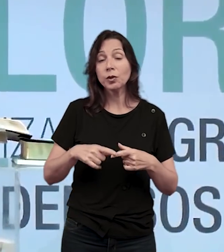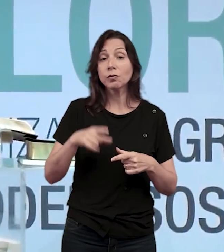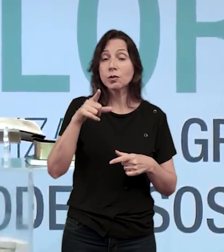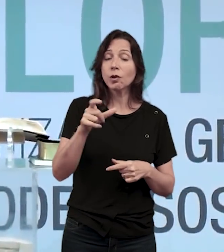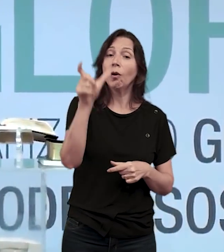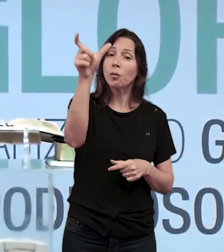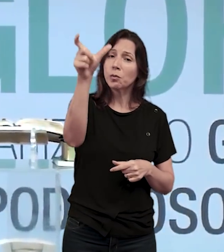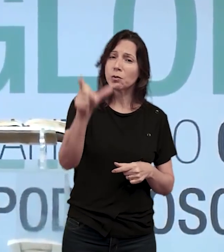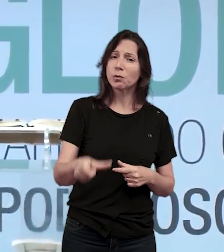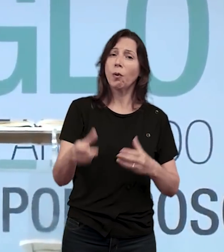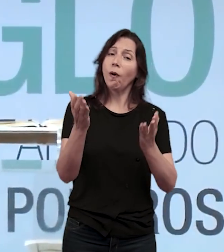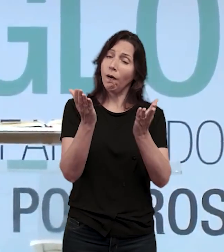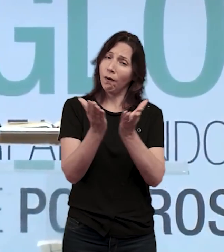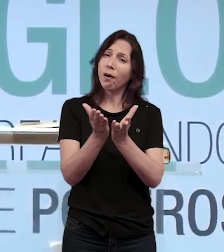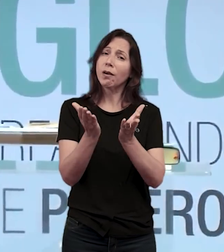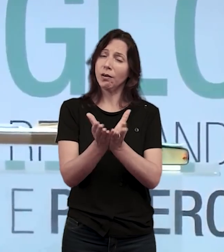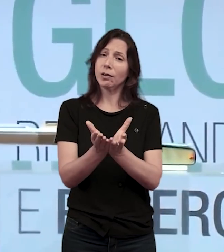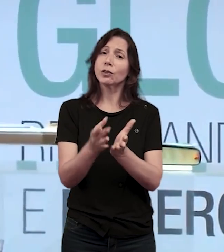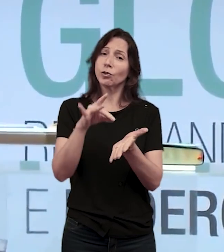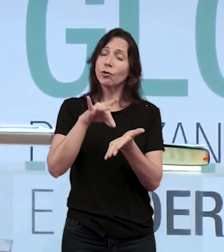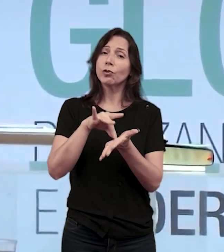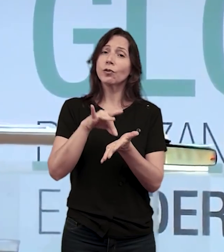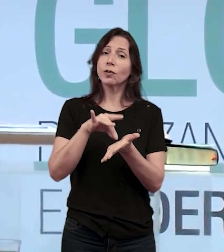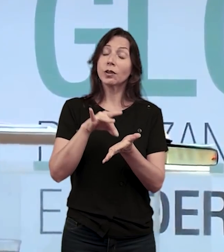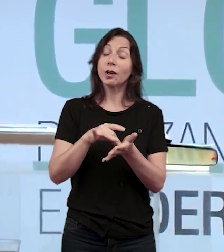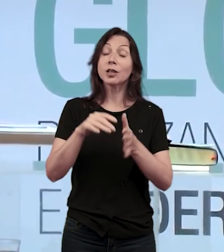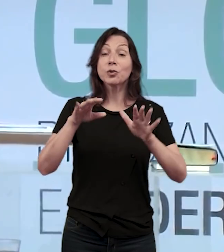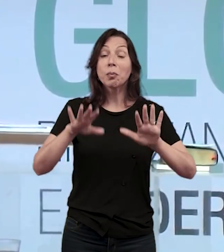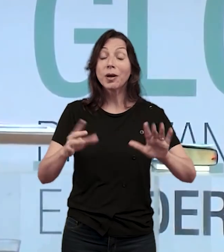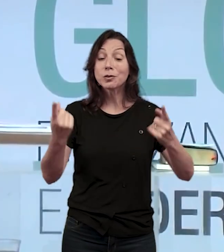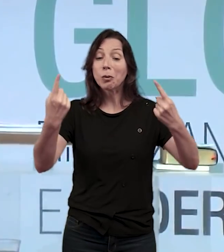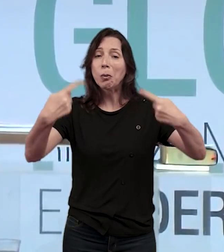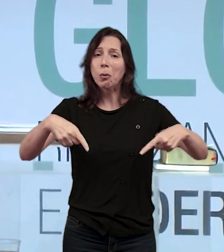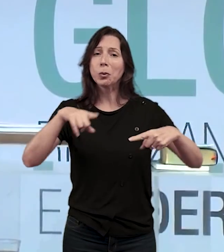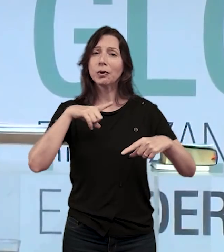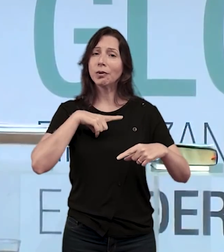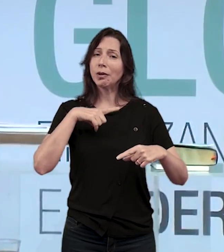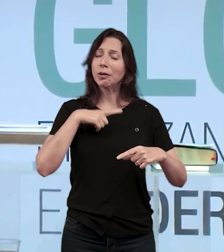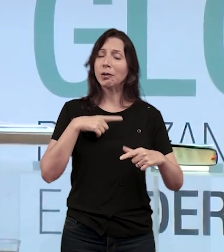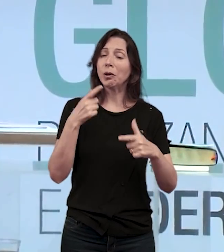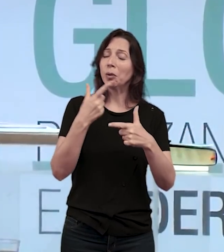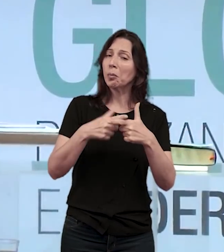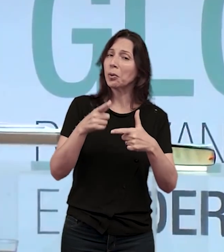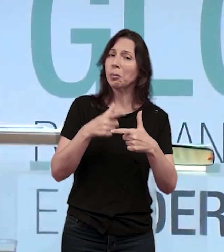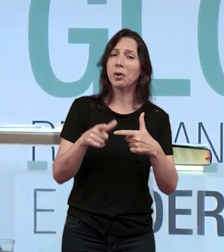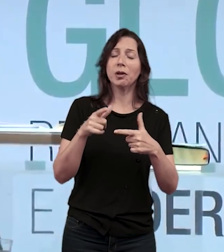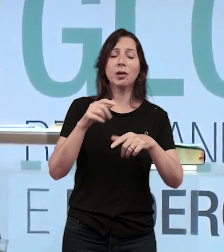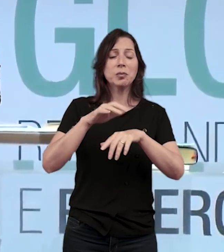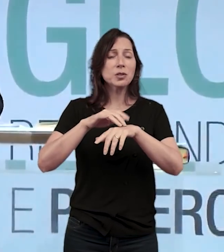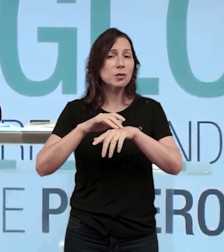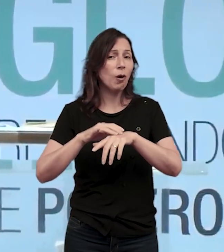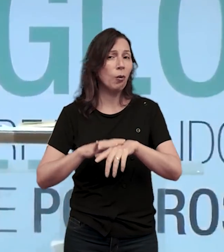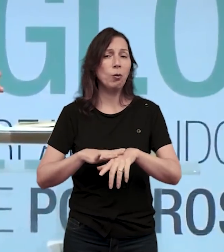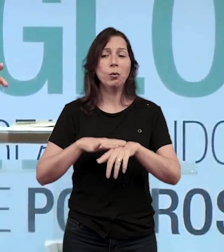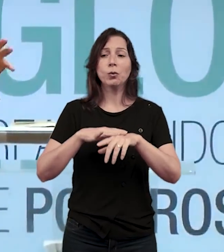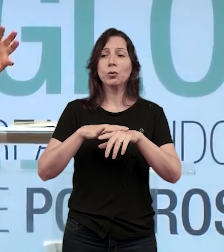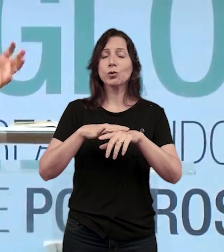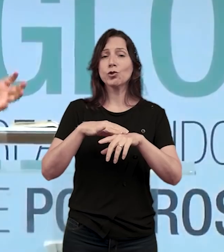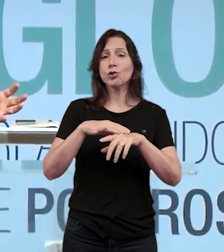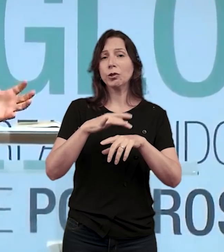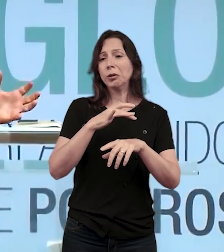crente, você é um homem piedoso, mas você está passando luta na sua casa, na sua vida, na sua saúde, você está enfrentando